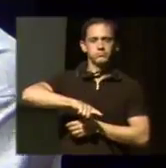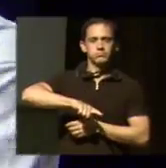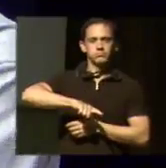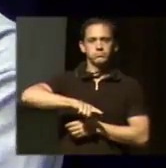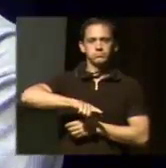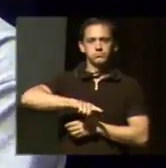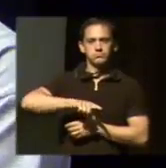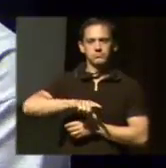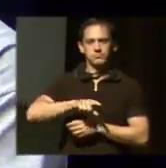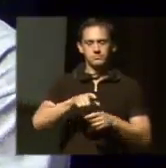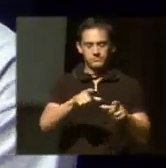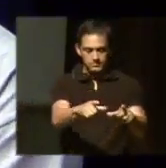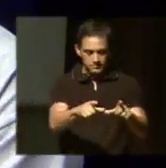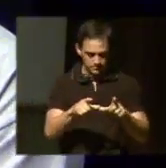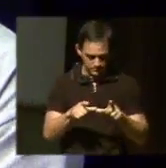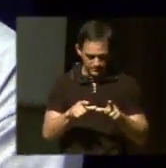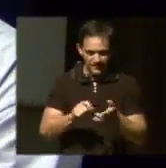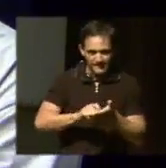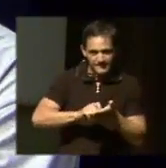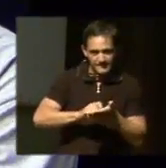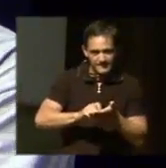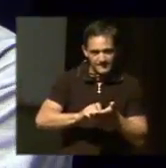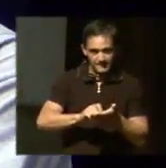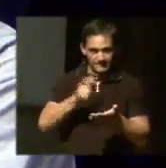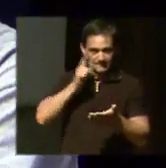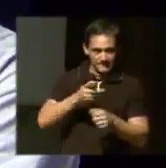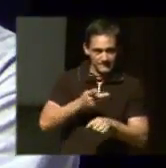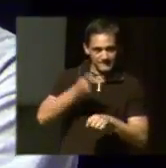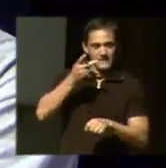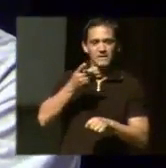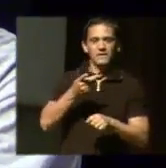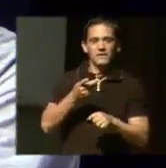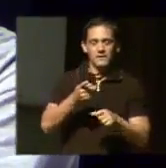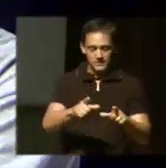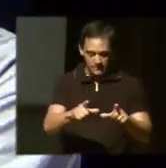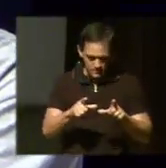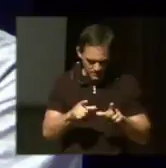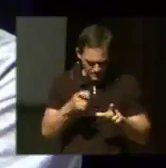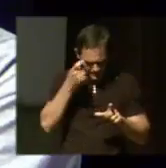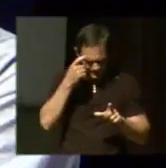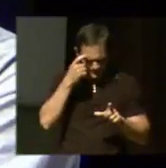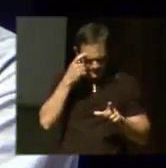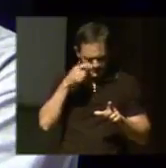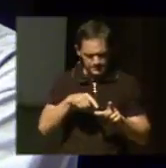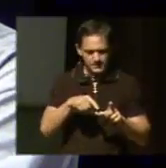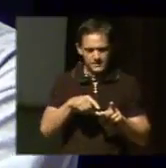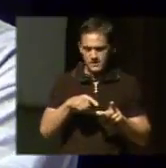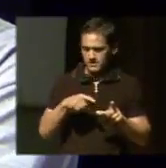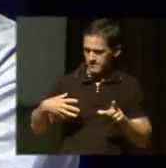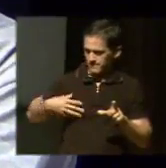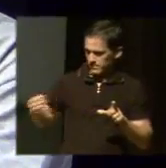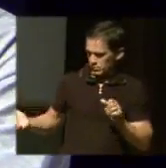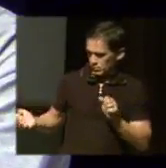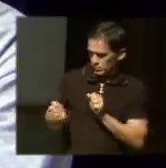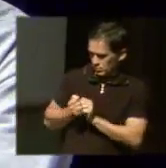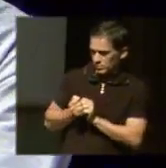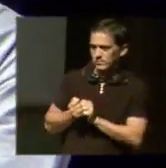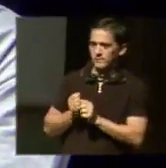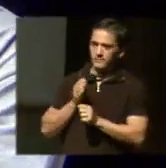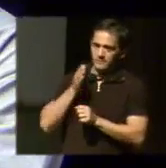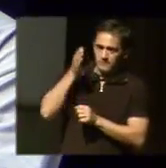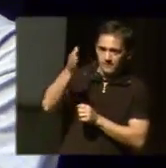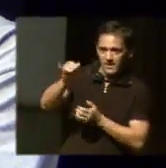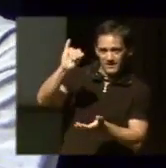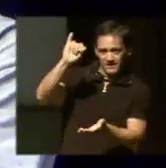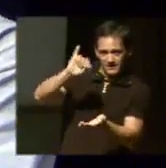um bilhete de loteria premiado. Eles vão ter que ir ele e o filho dele vão ter que ir até a capital de Lincoln,